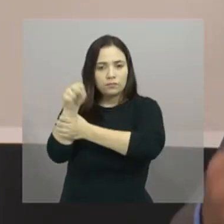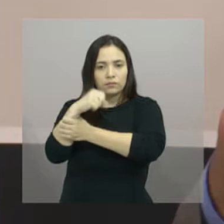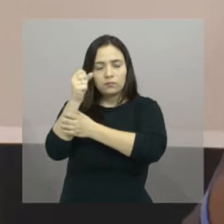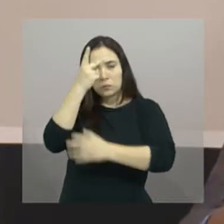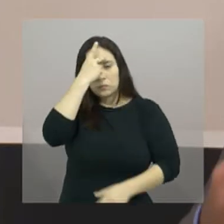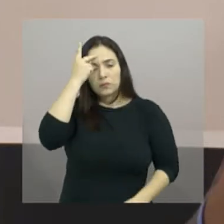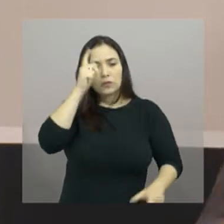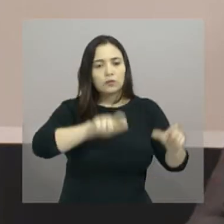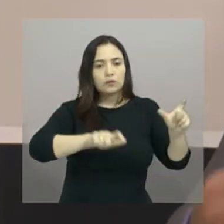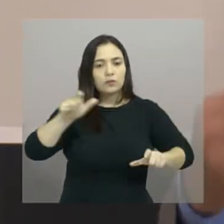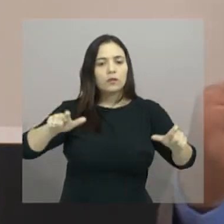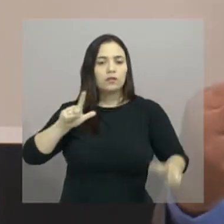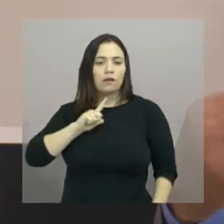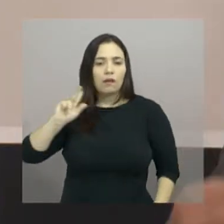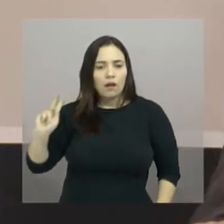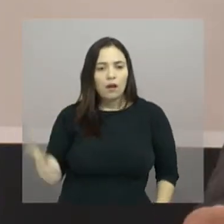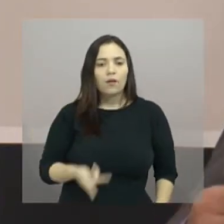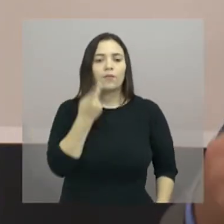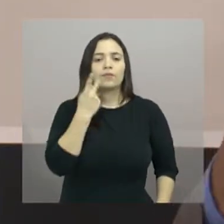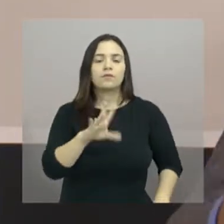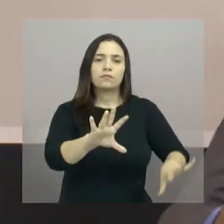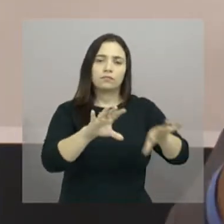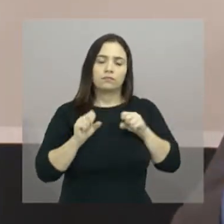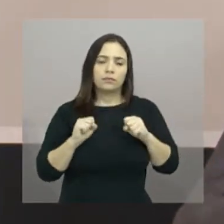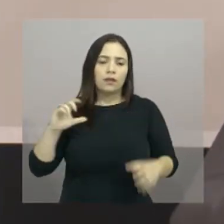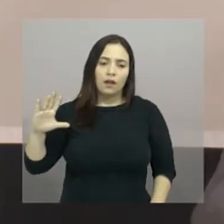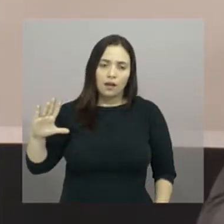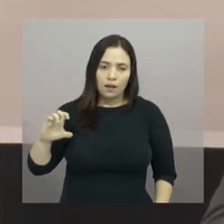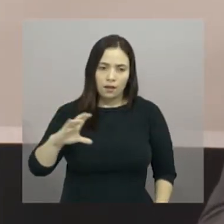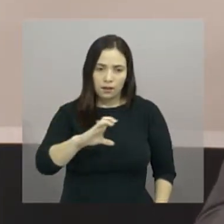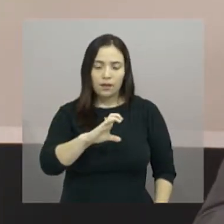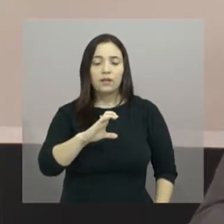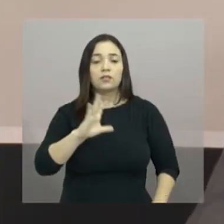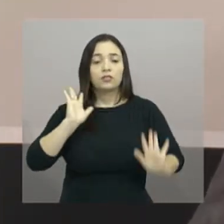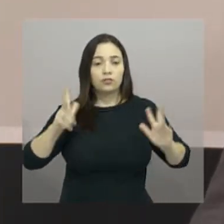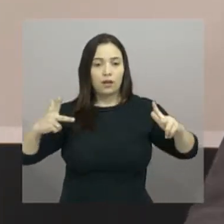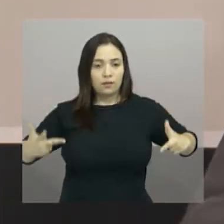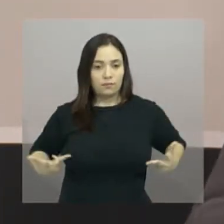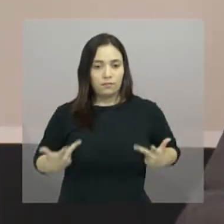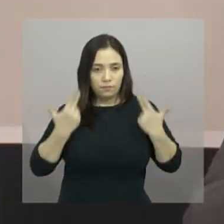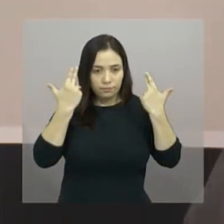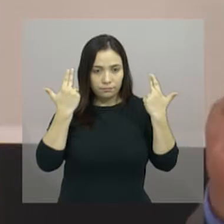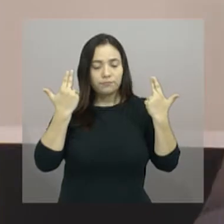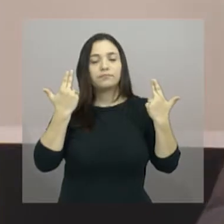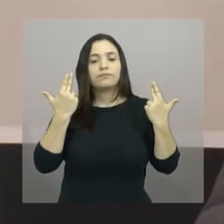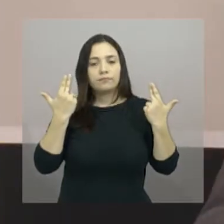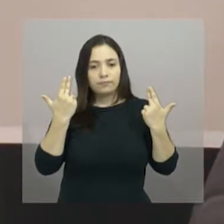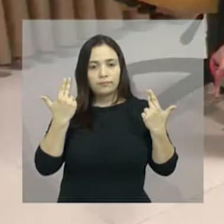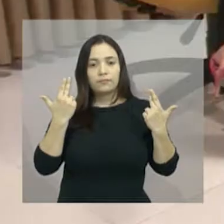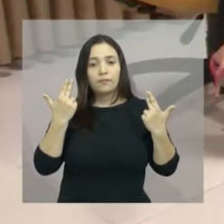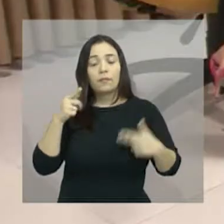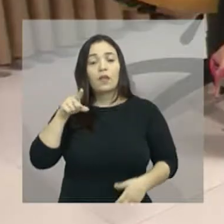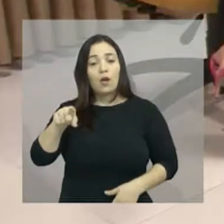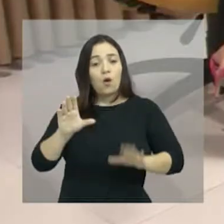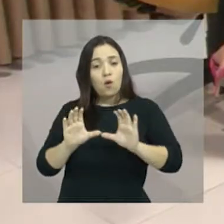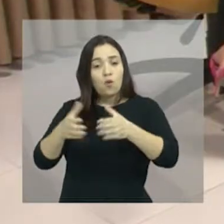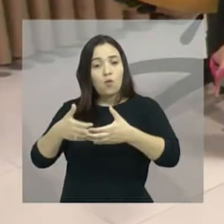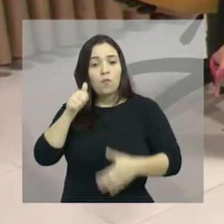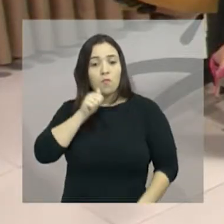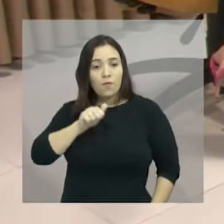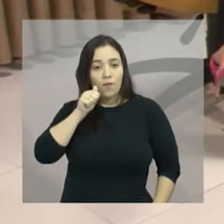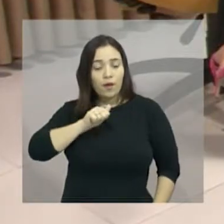pacientes que foram acometidas do câncer de mama e que foram mastectomizadas. Boa. Aqui é outro público, assim,